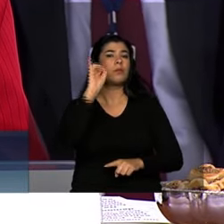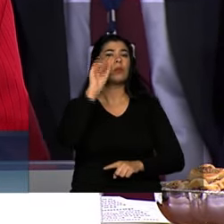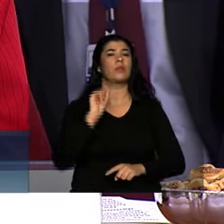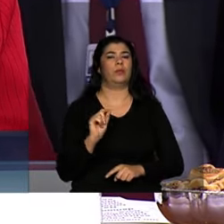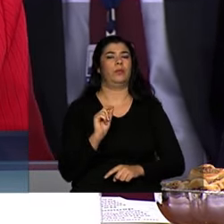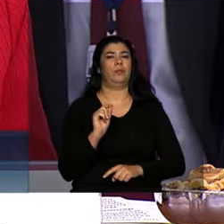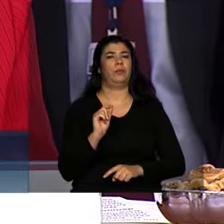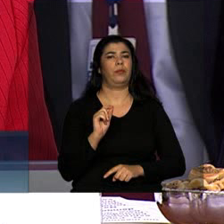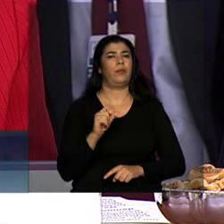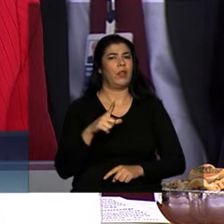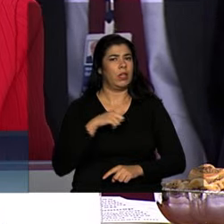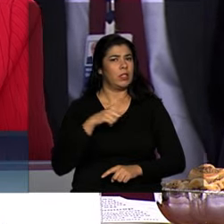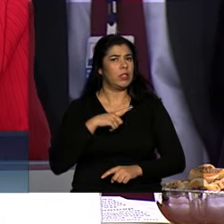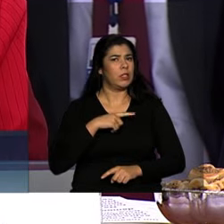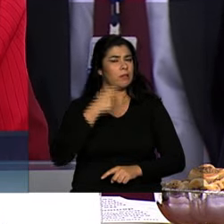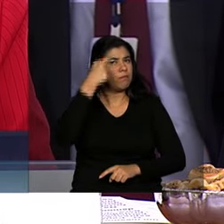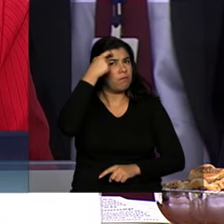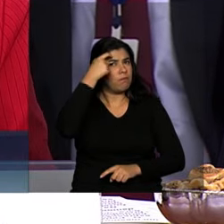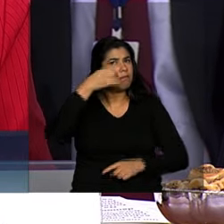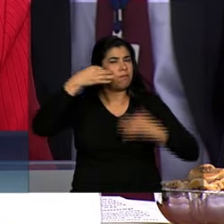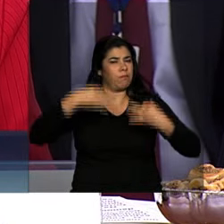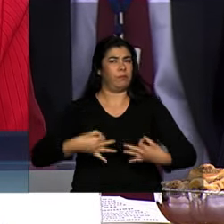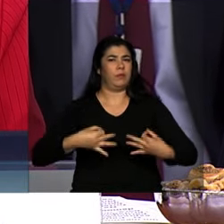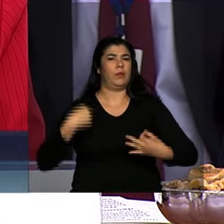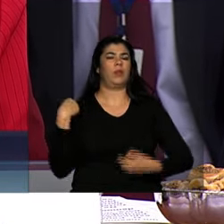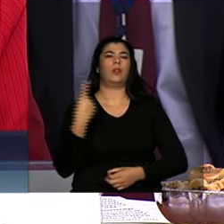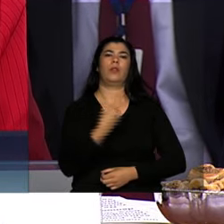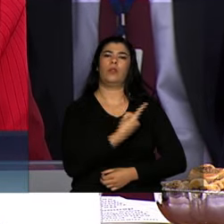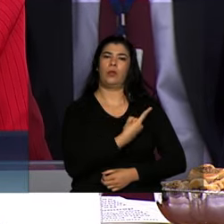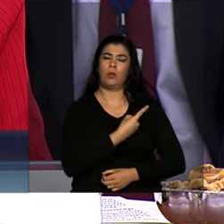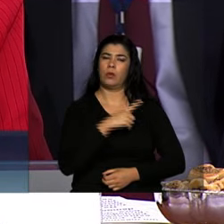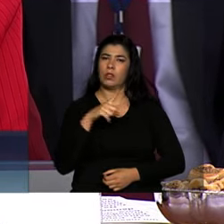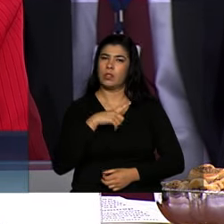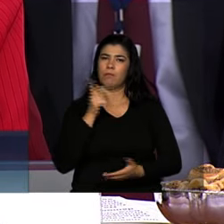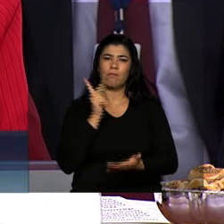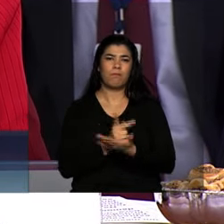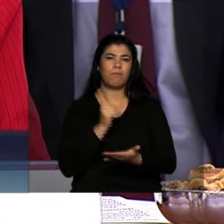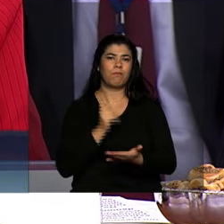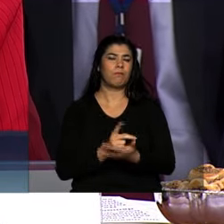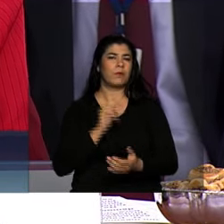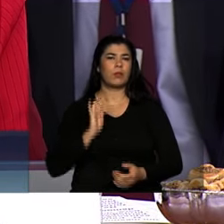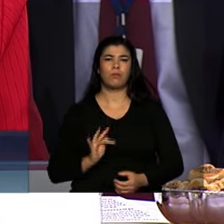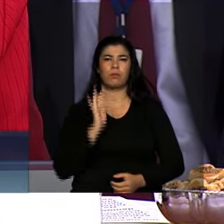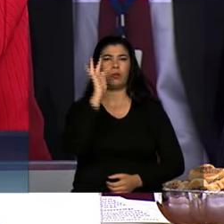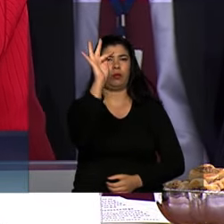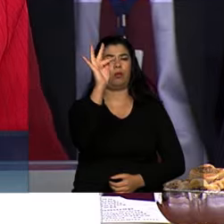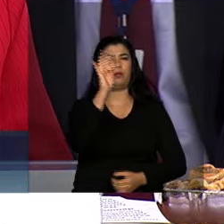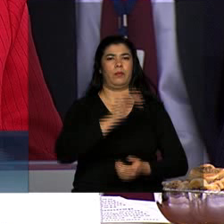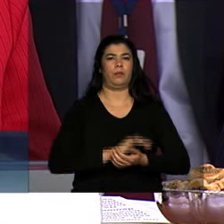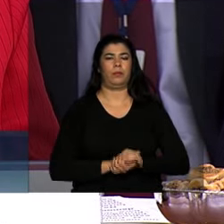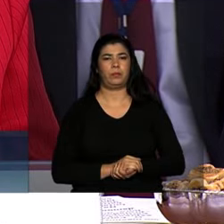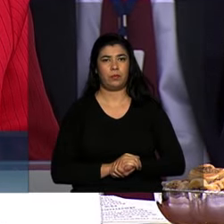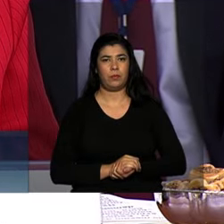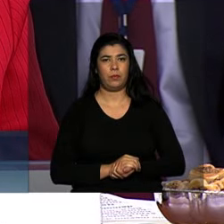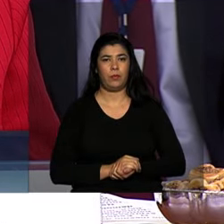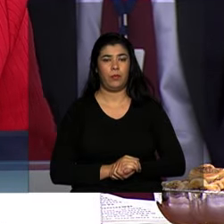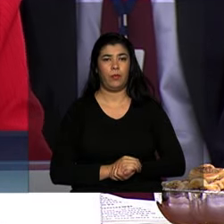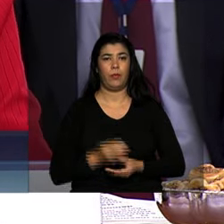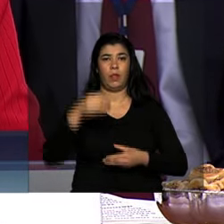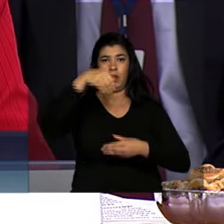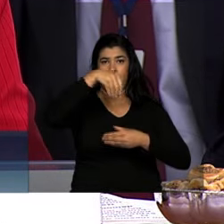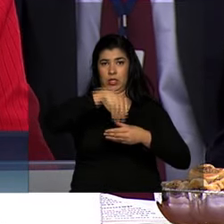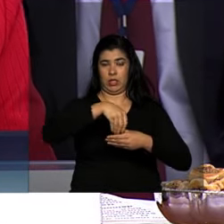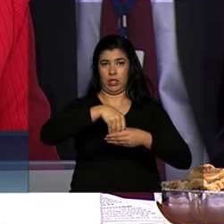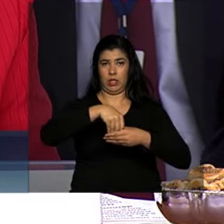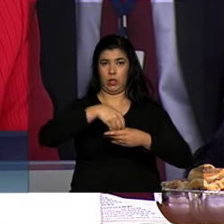temos consciência de que nós compartilhamos um mesmo destino. O Parlamento do